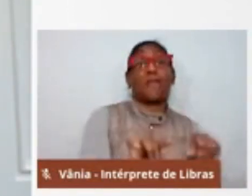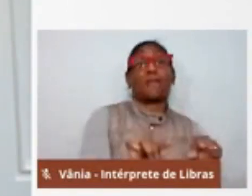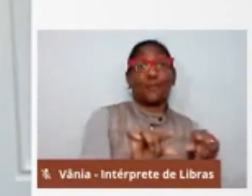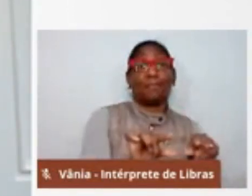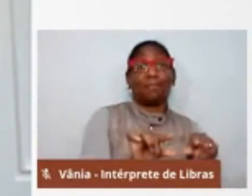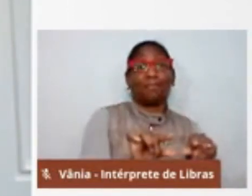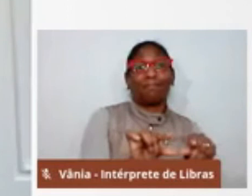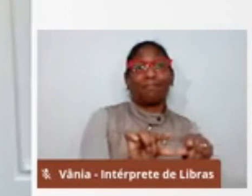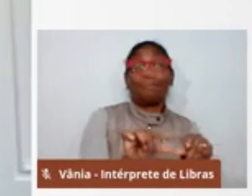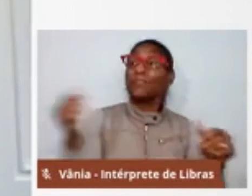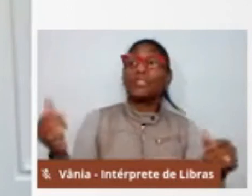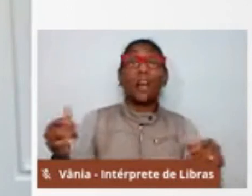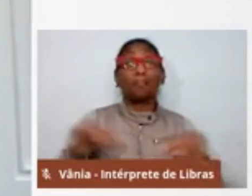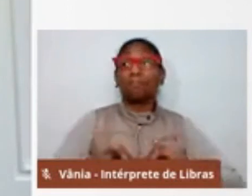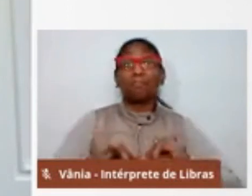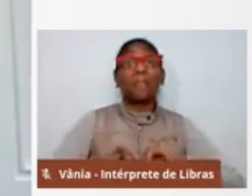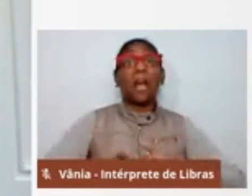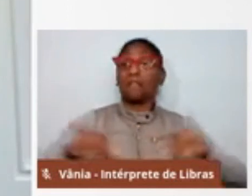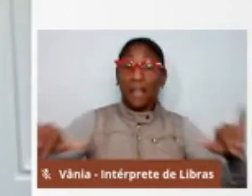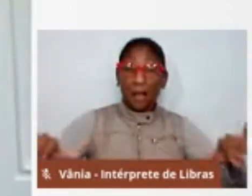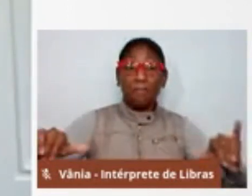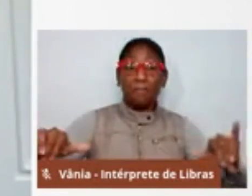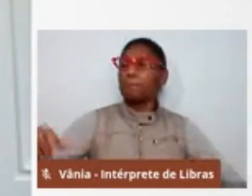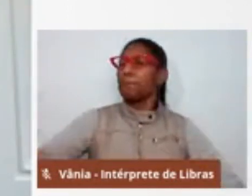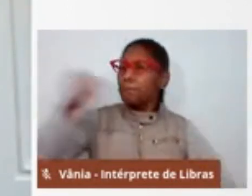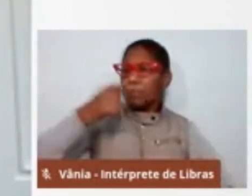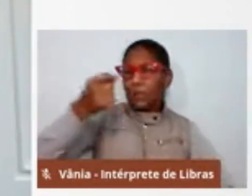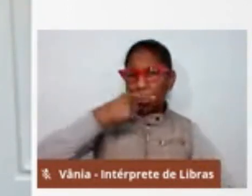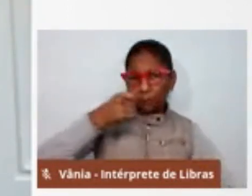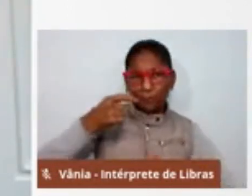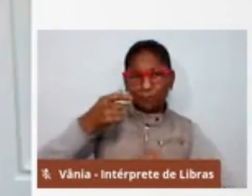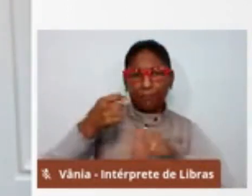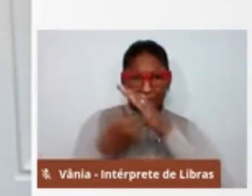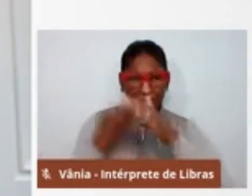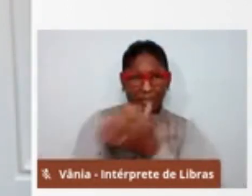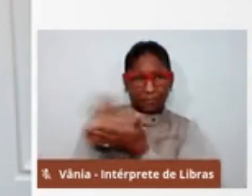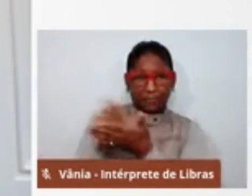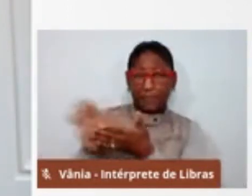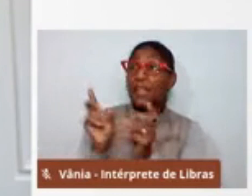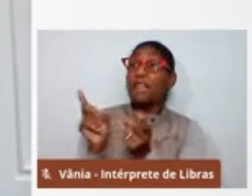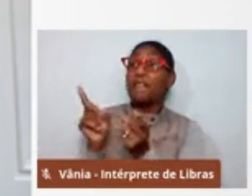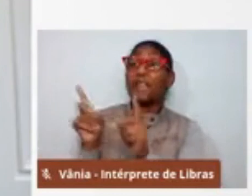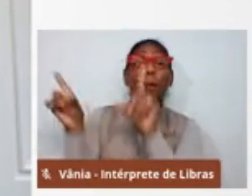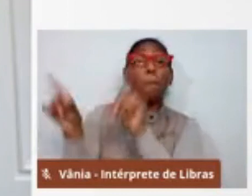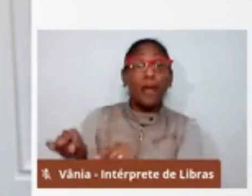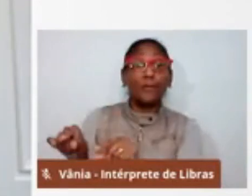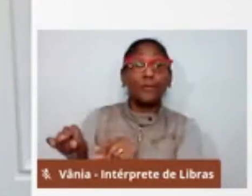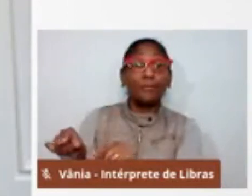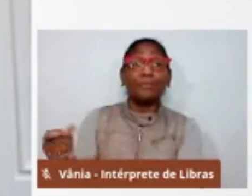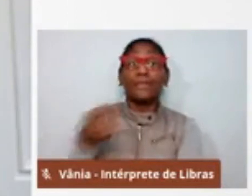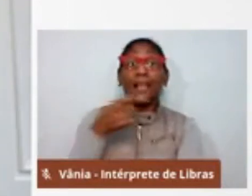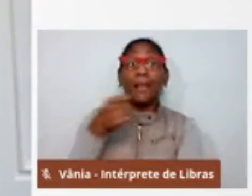temos a notícia das distribuidoras de medicamentos de que há menos vendas, substancialmente menos vendas